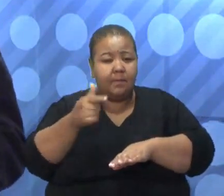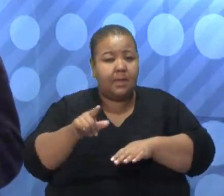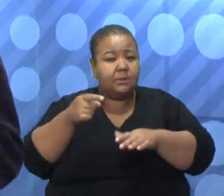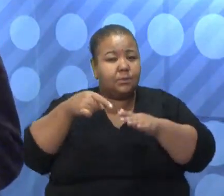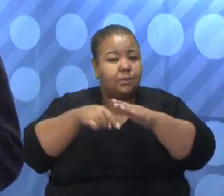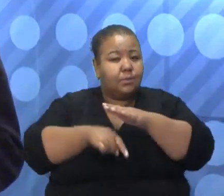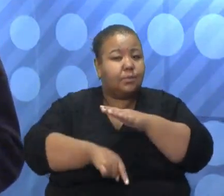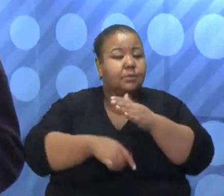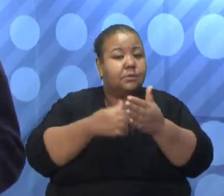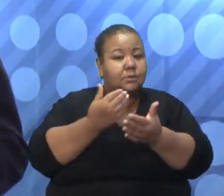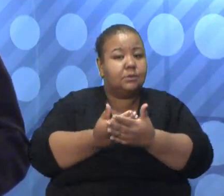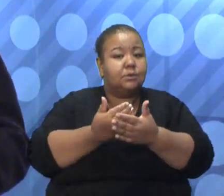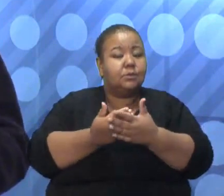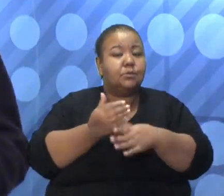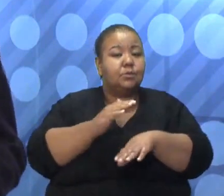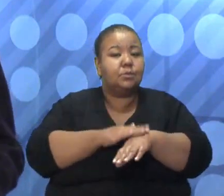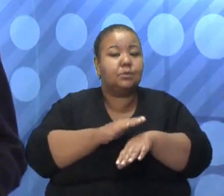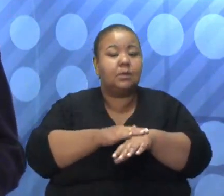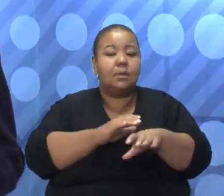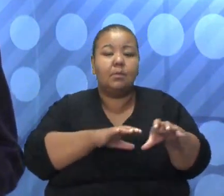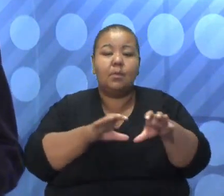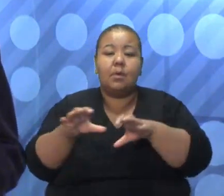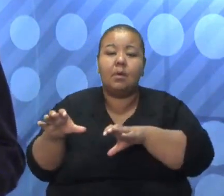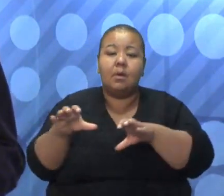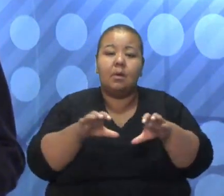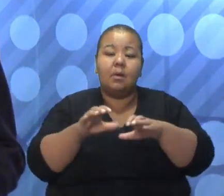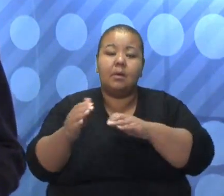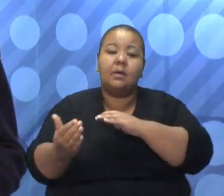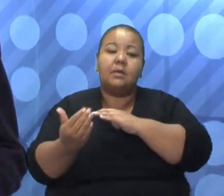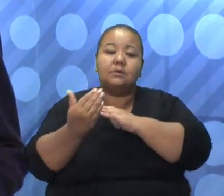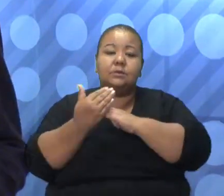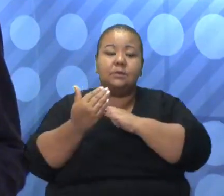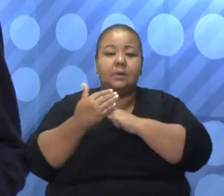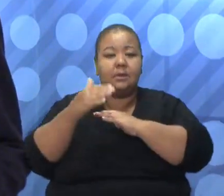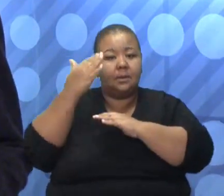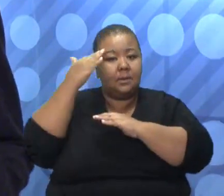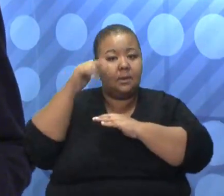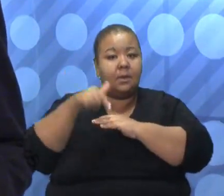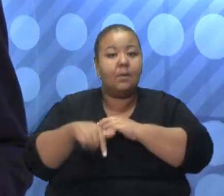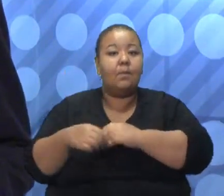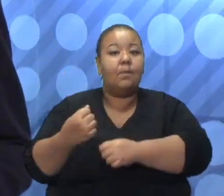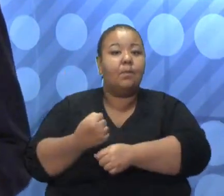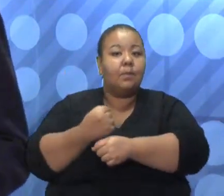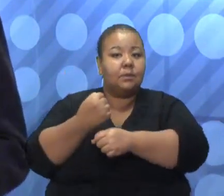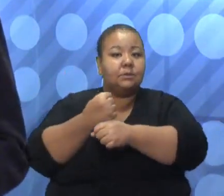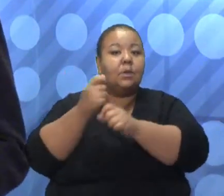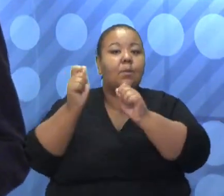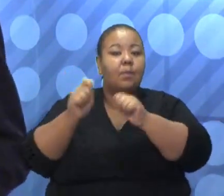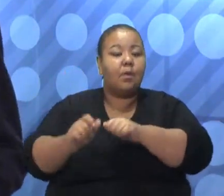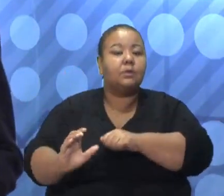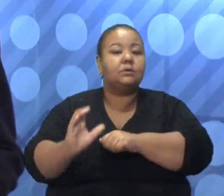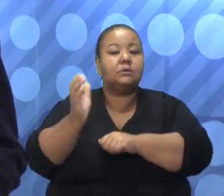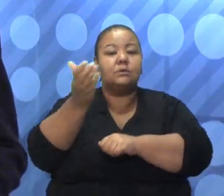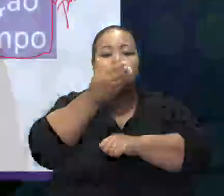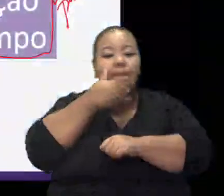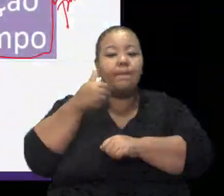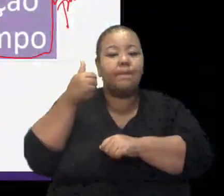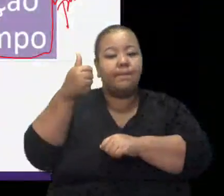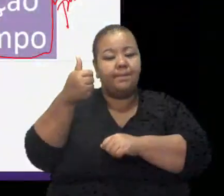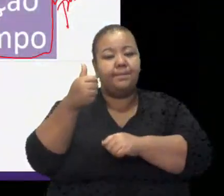estudo dos tempos e dos movimentos vai nos ajudar a entender como a produção pode ocorrer de uma maneira mais